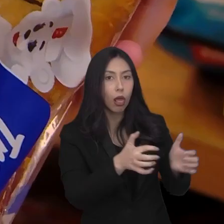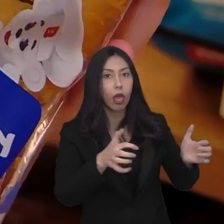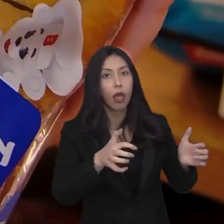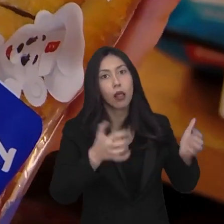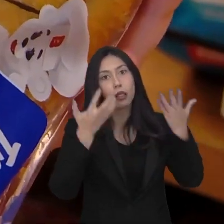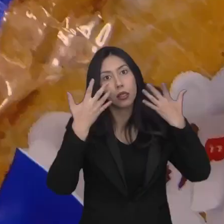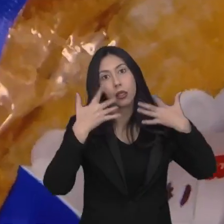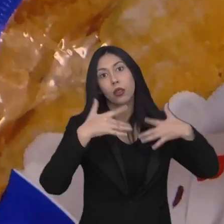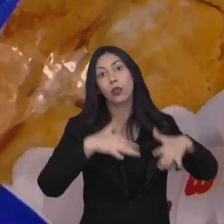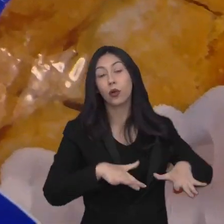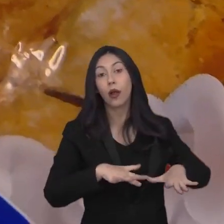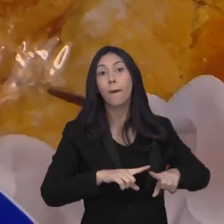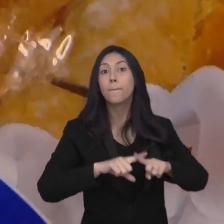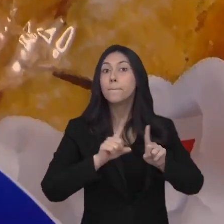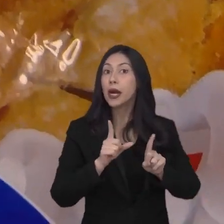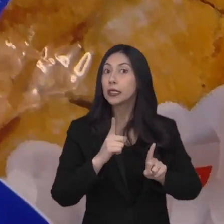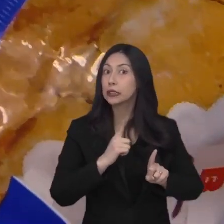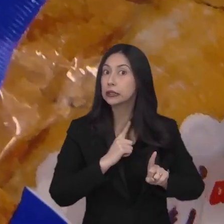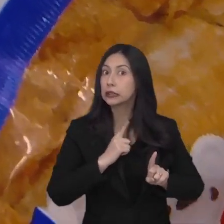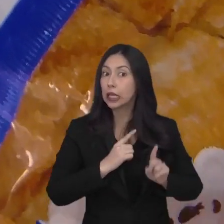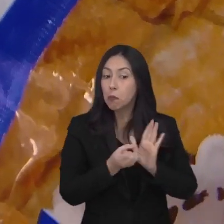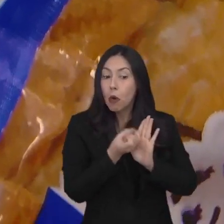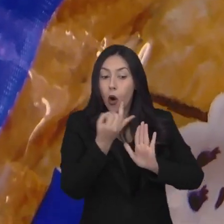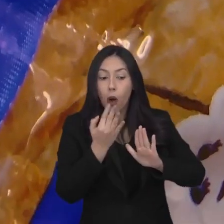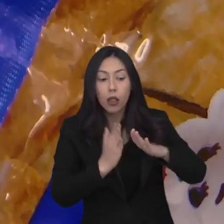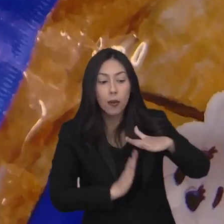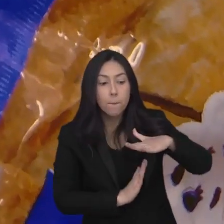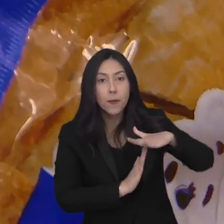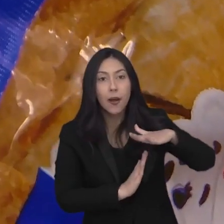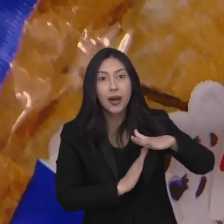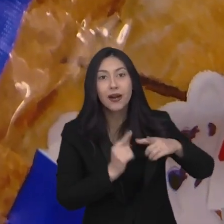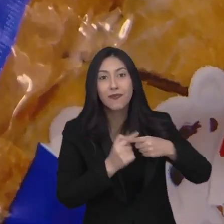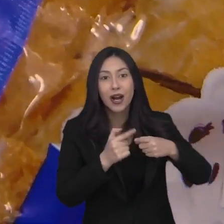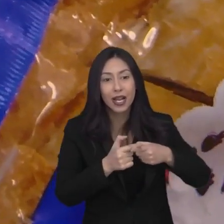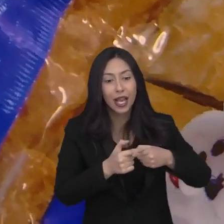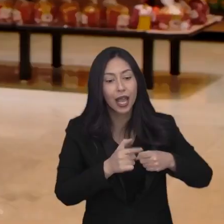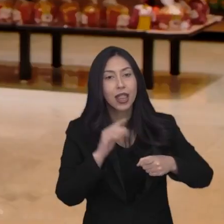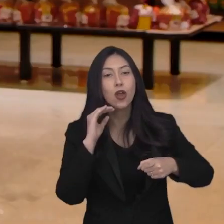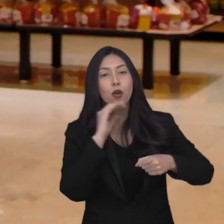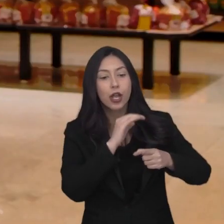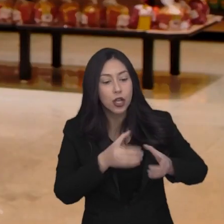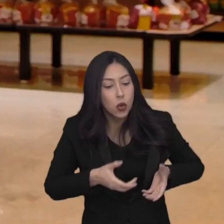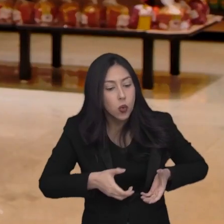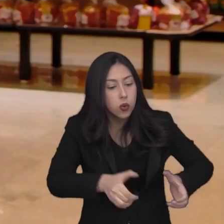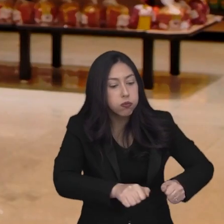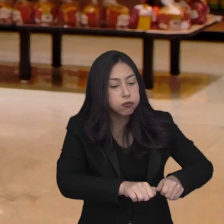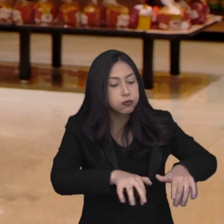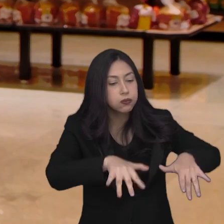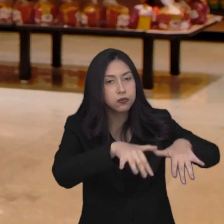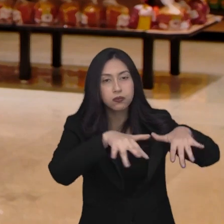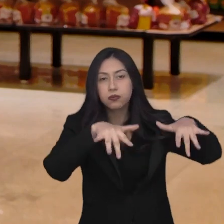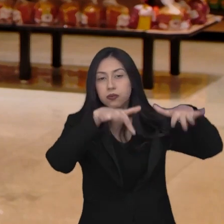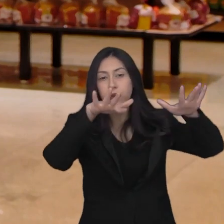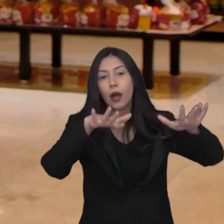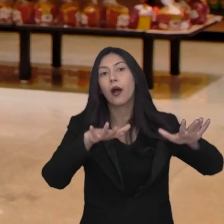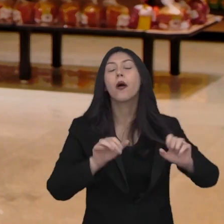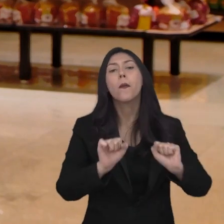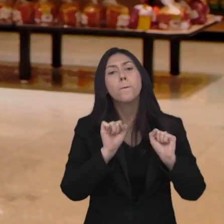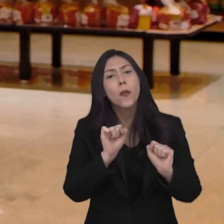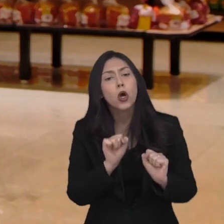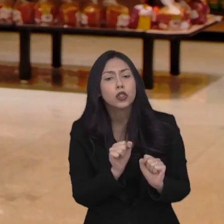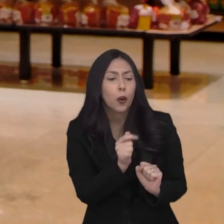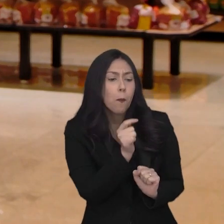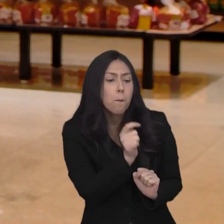próprio alimento e as quantidades mínimas existentes evaporam no forno. A gente pode ter alguns resquícios ali, mas são